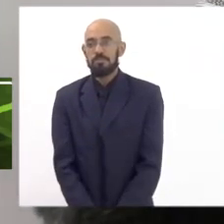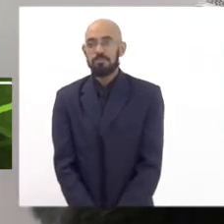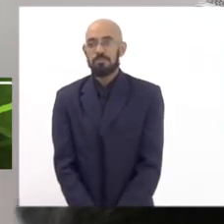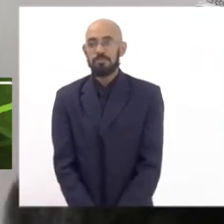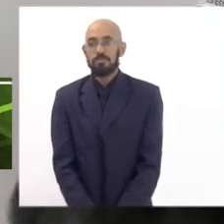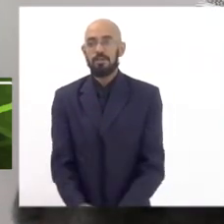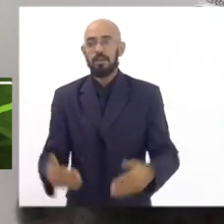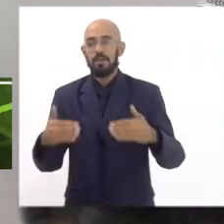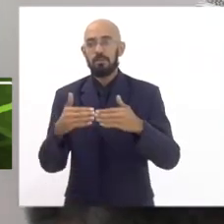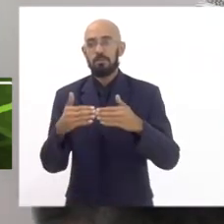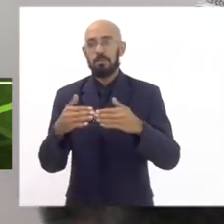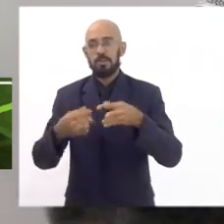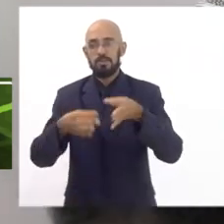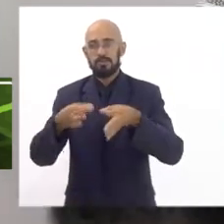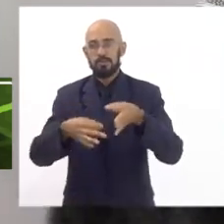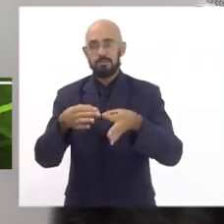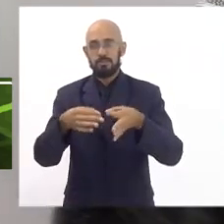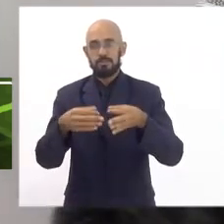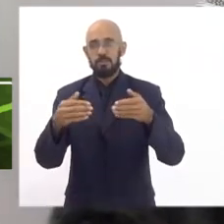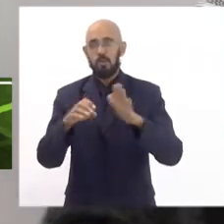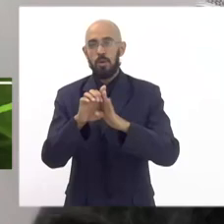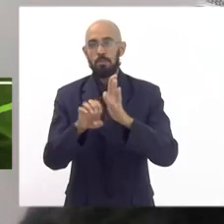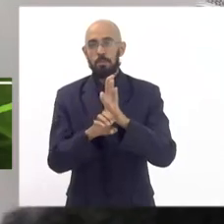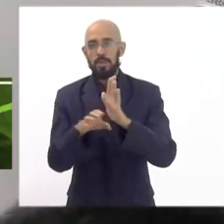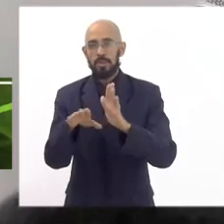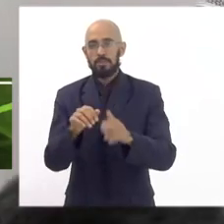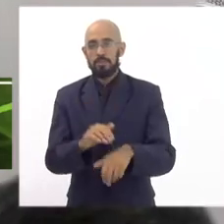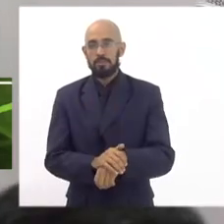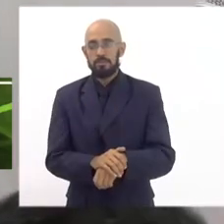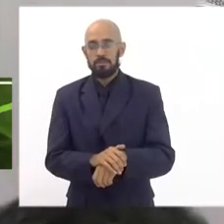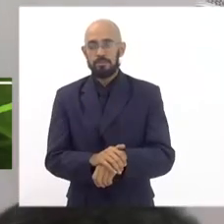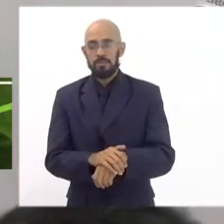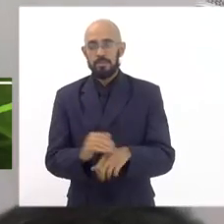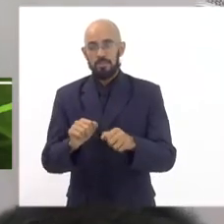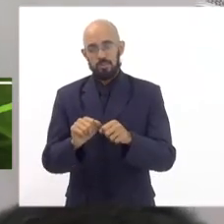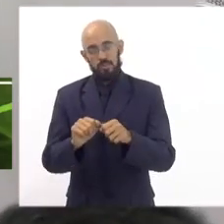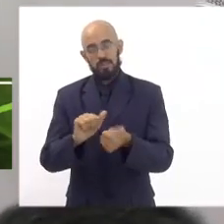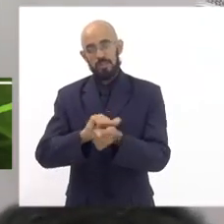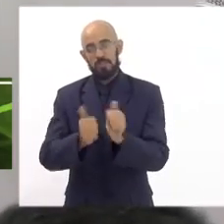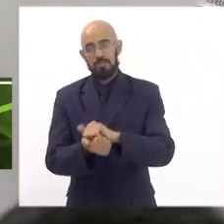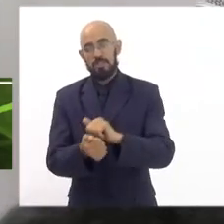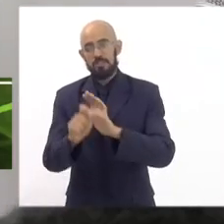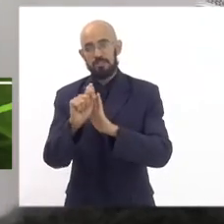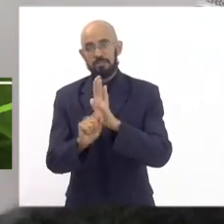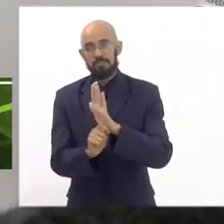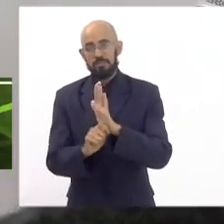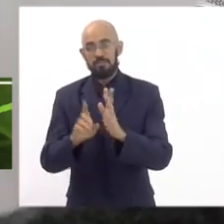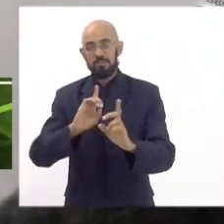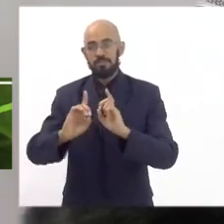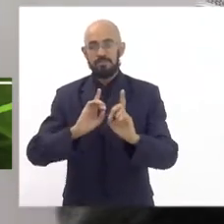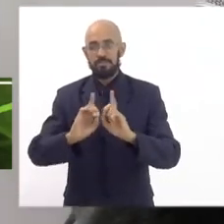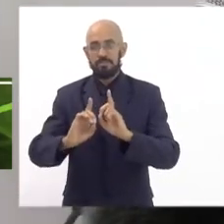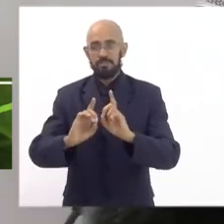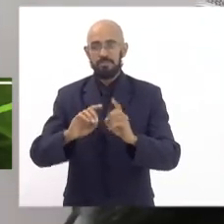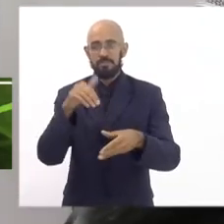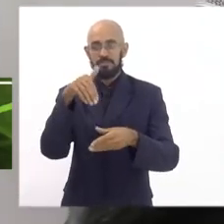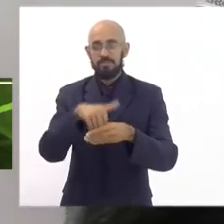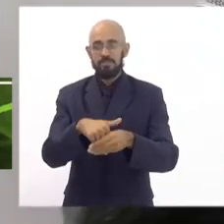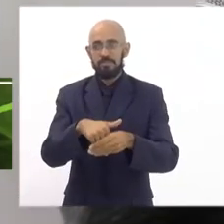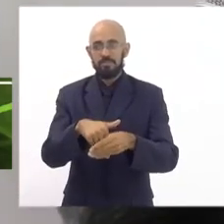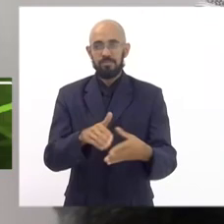pela juridicidade com emendas. E aí fazemos a adequação do texto. Em discussão, em